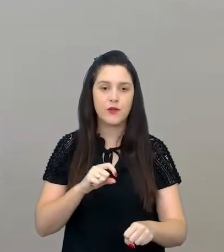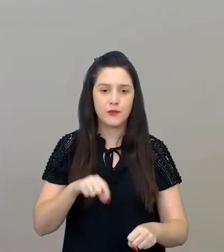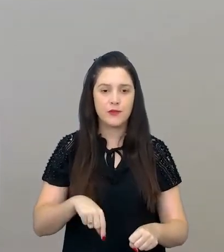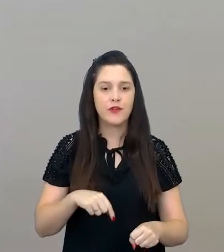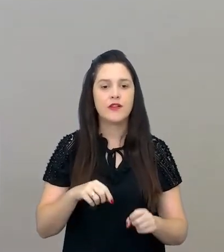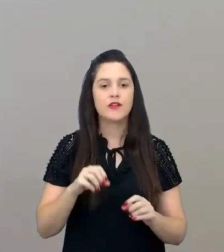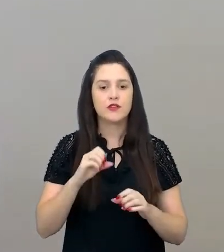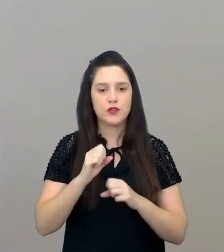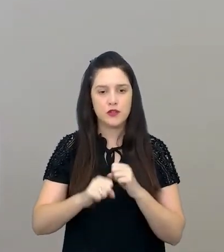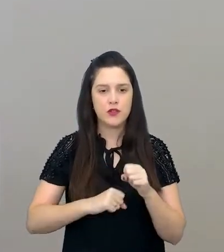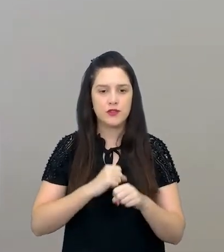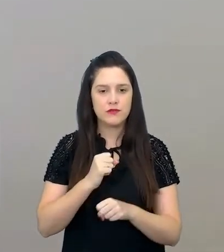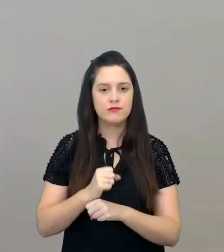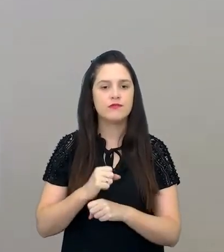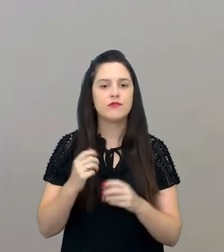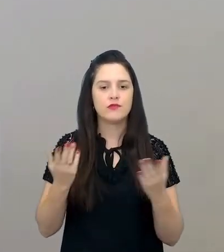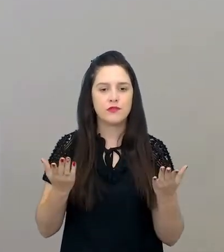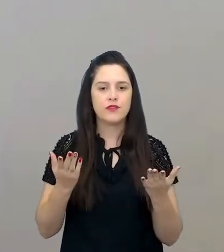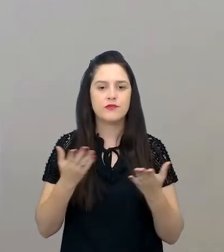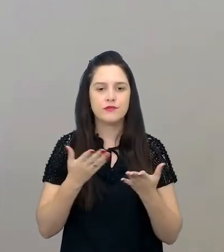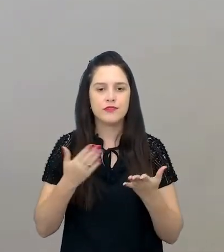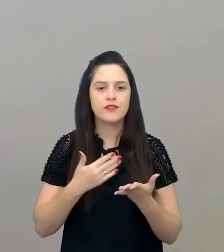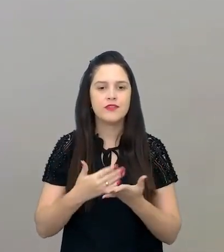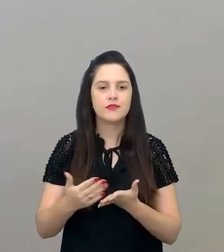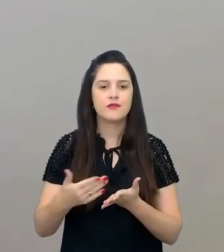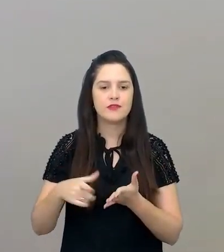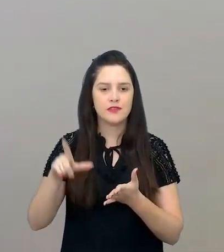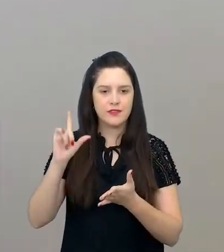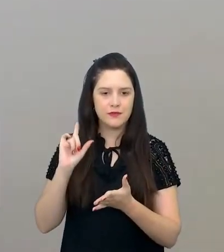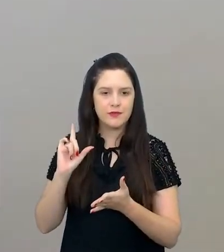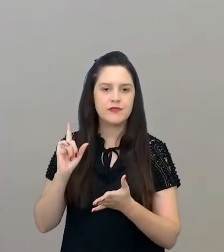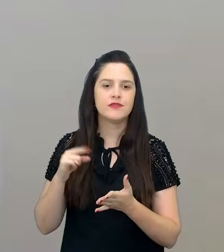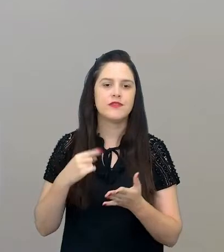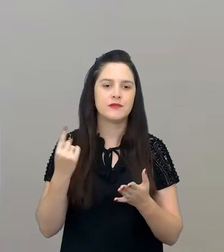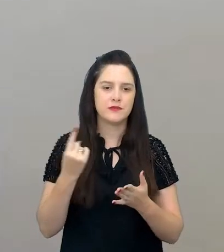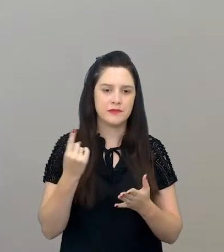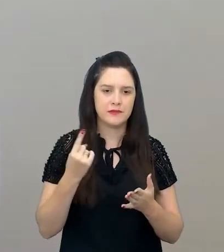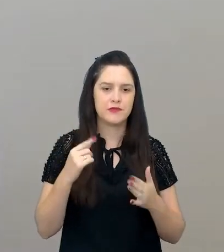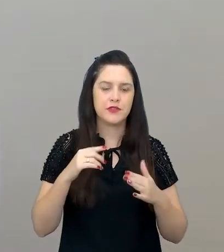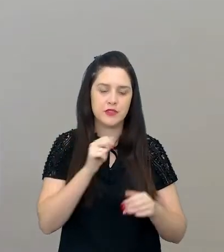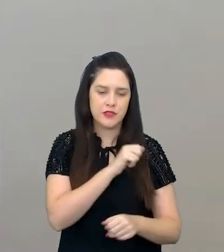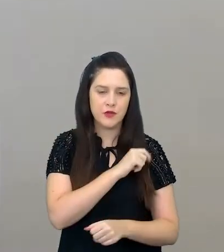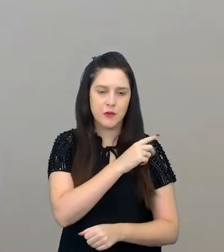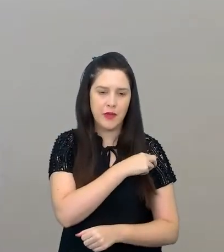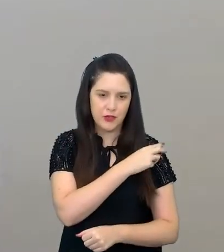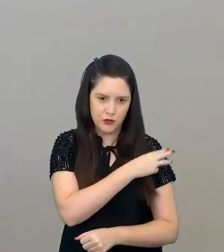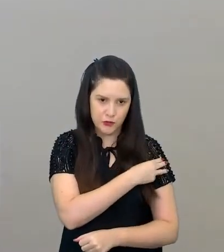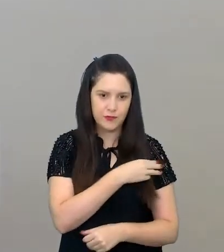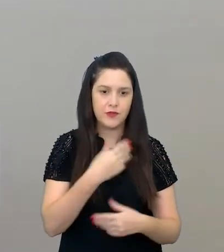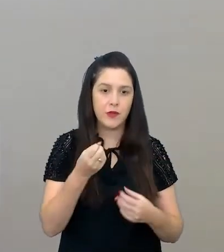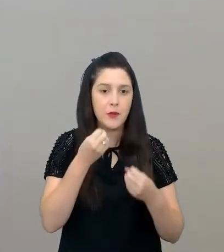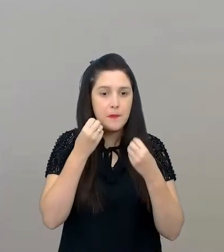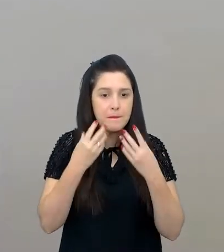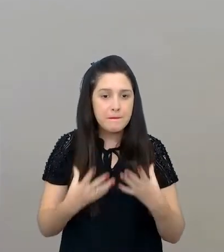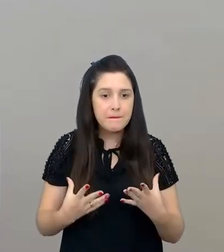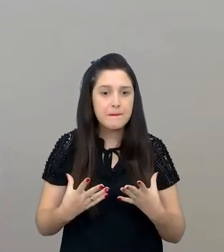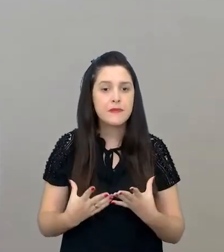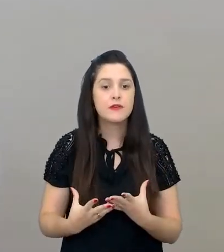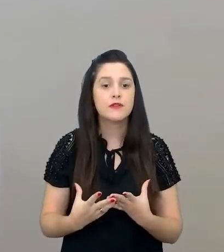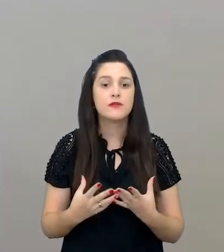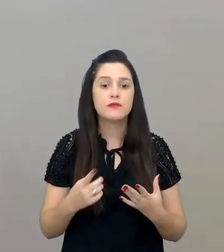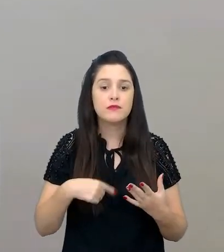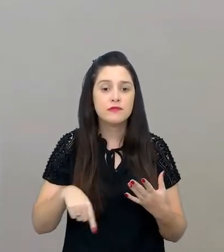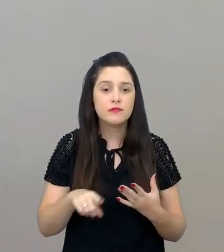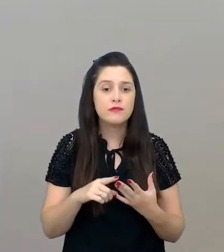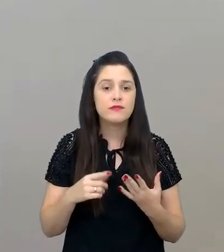vocês. Meu nome é Everaldo Machado e vou transmitir para vocês a primeira série do ensino médio. Tenho cabelos castanhos, sou